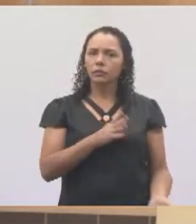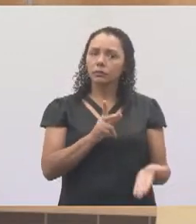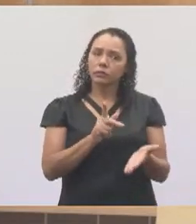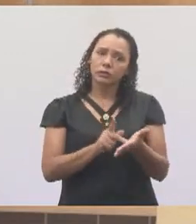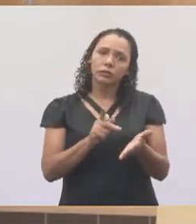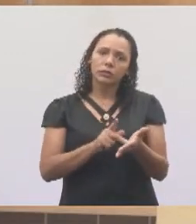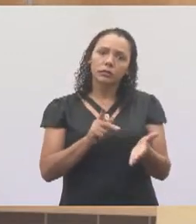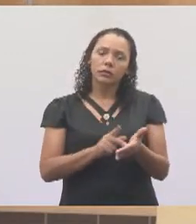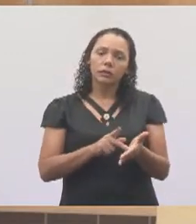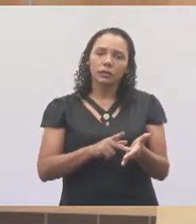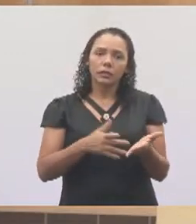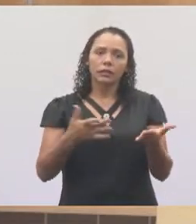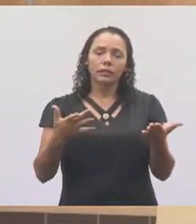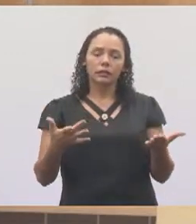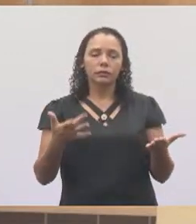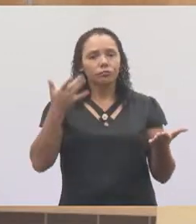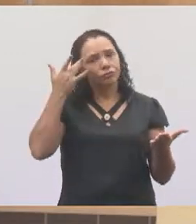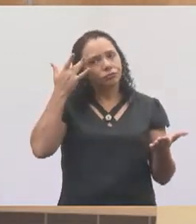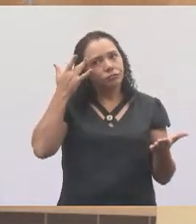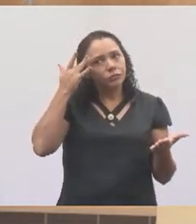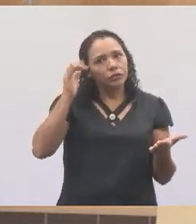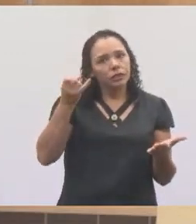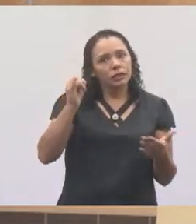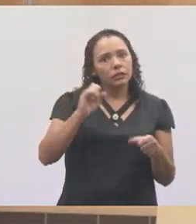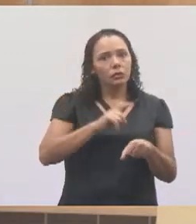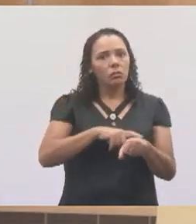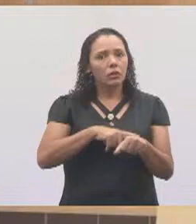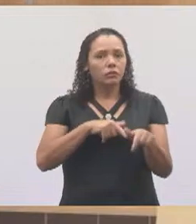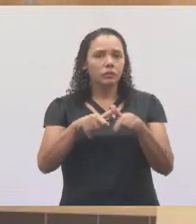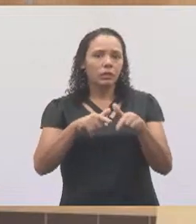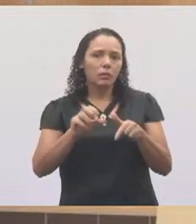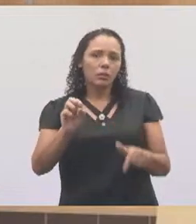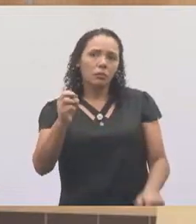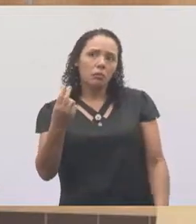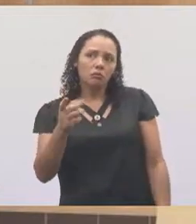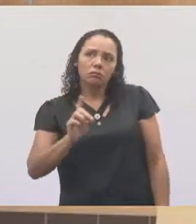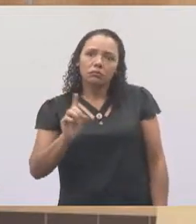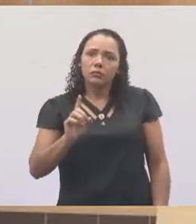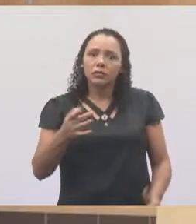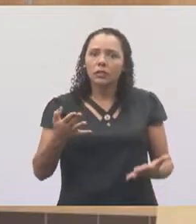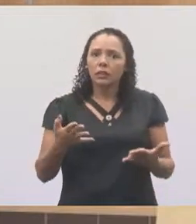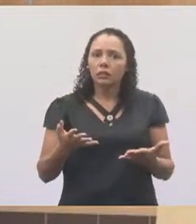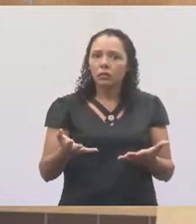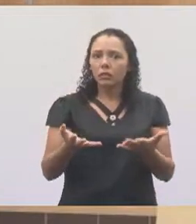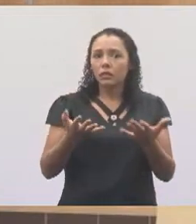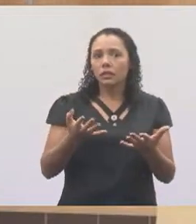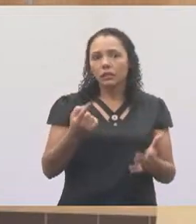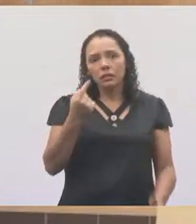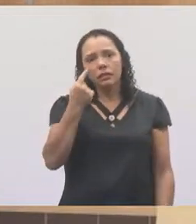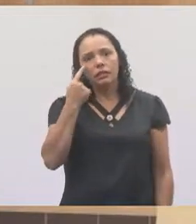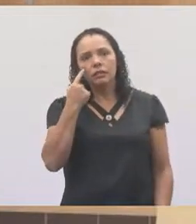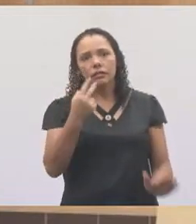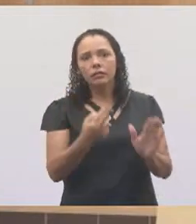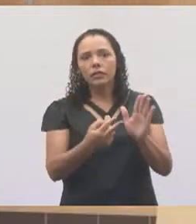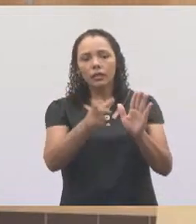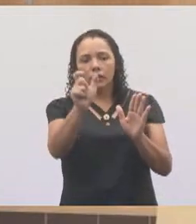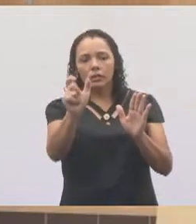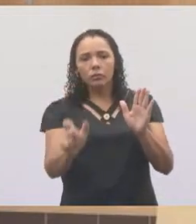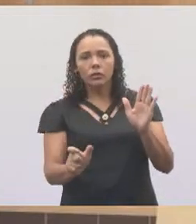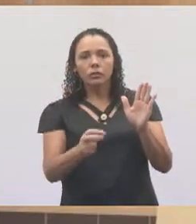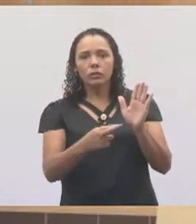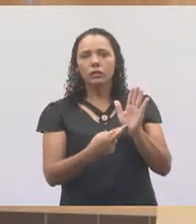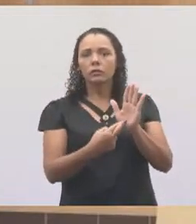serviço ou não, qual o motivo, mas gostaria de ver pelo menos aí uns representantes